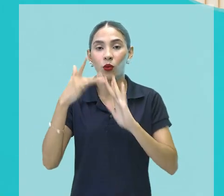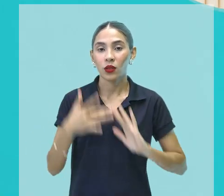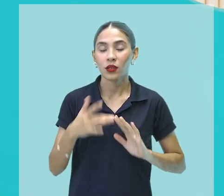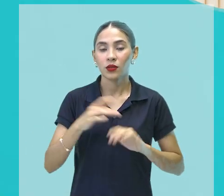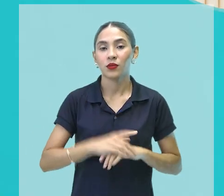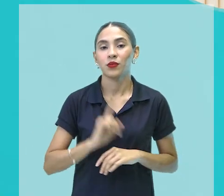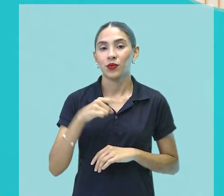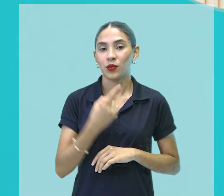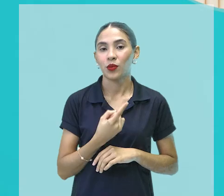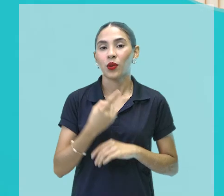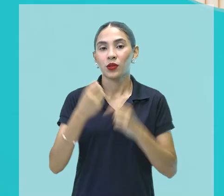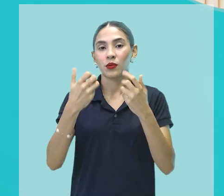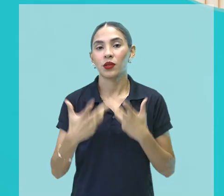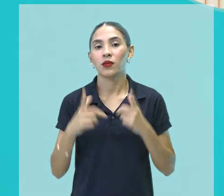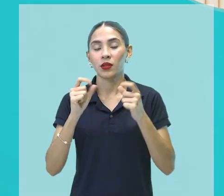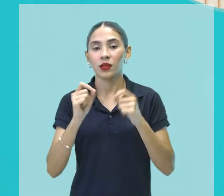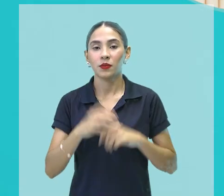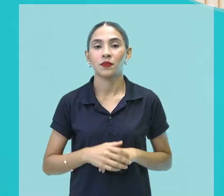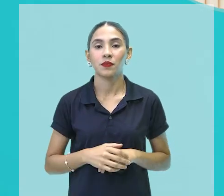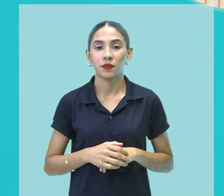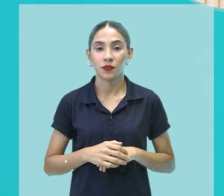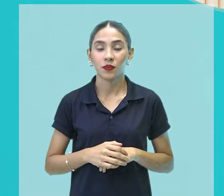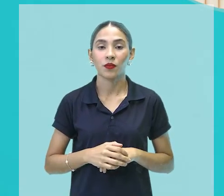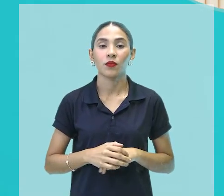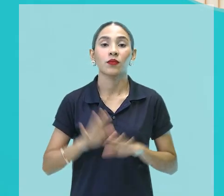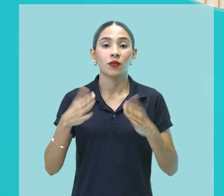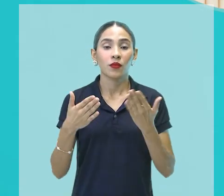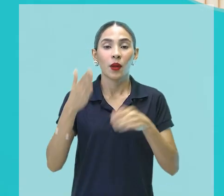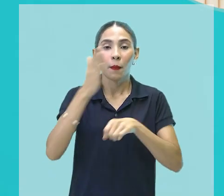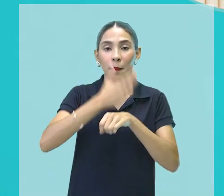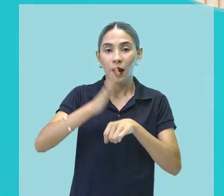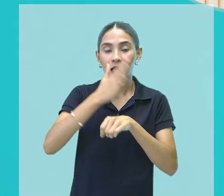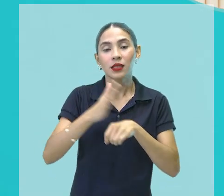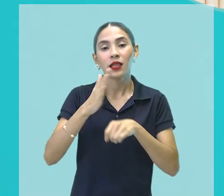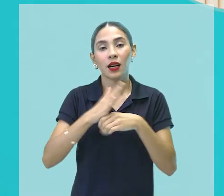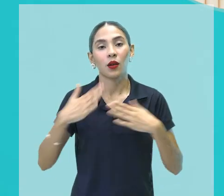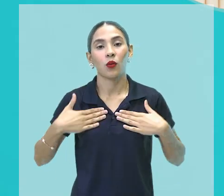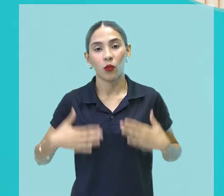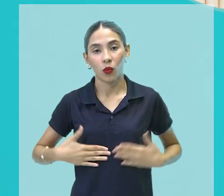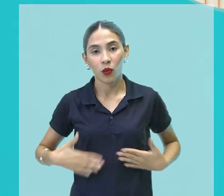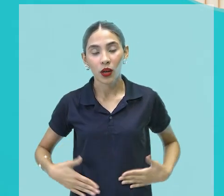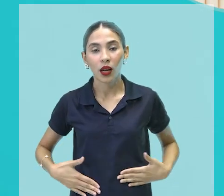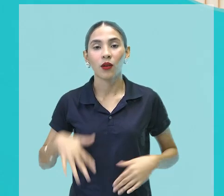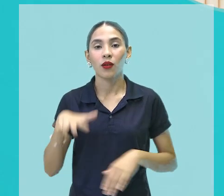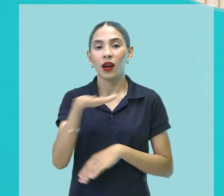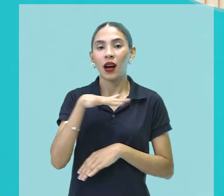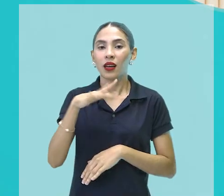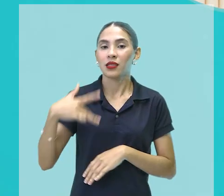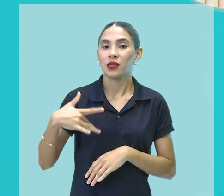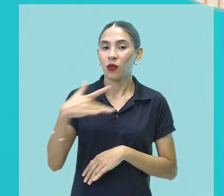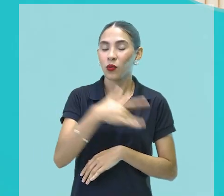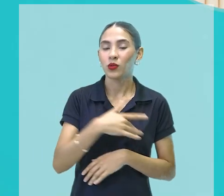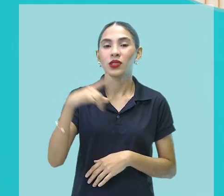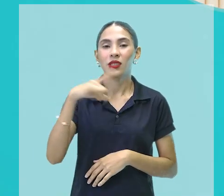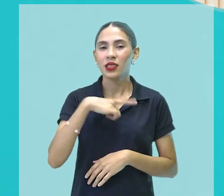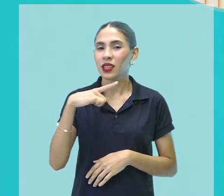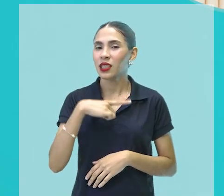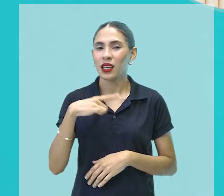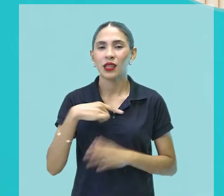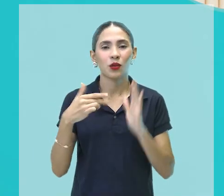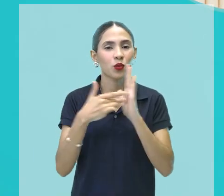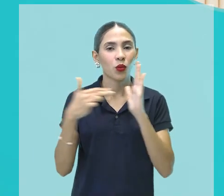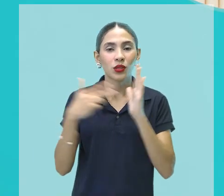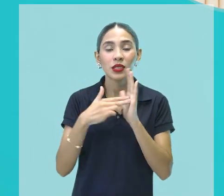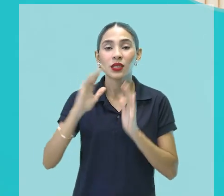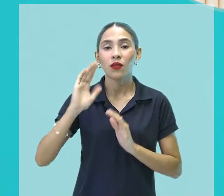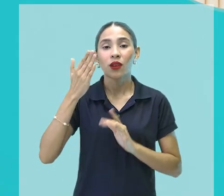contexto, nós estamos dizendo que dentro desse mundo das práticas corporais, né, do mundo fitness, da saúde, tem muita fake news, a